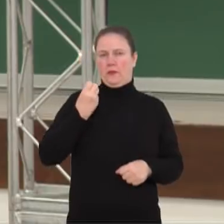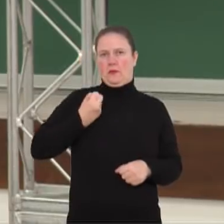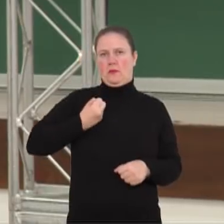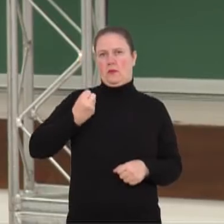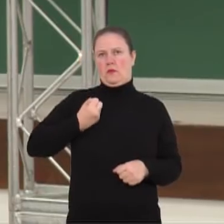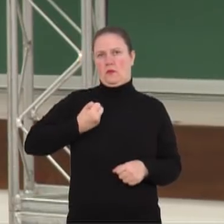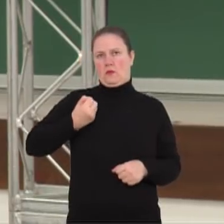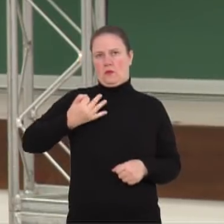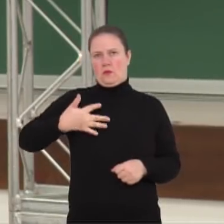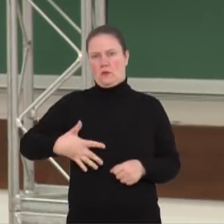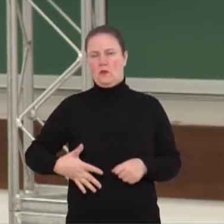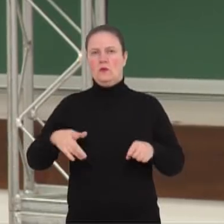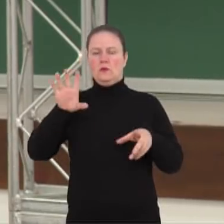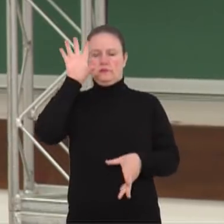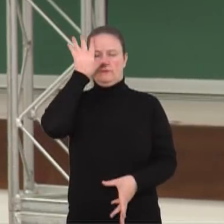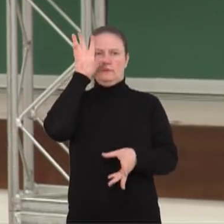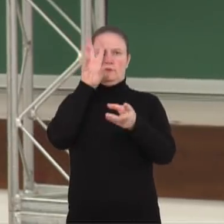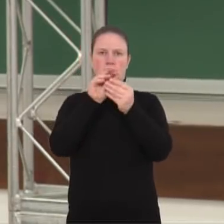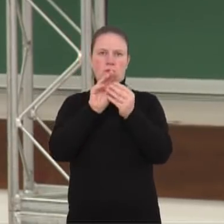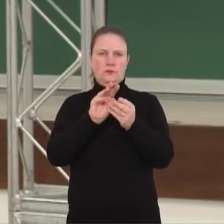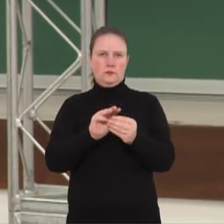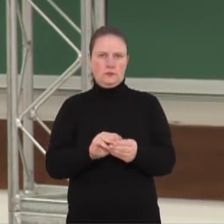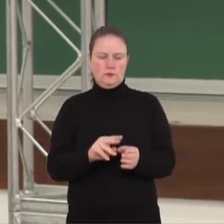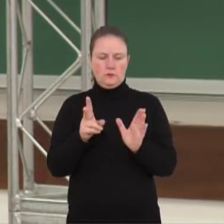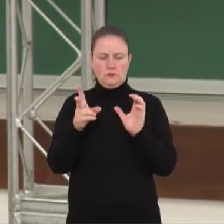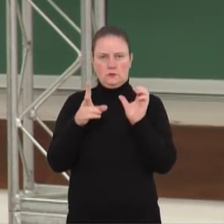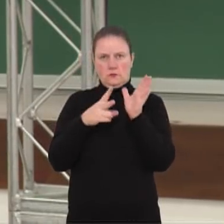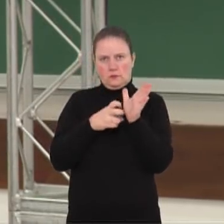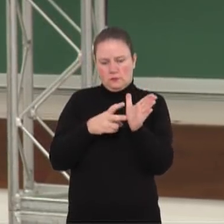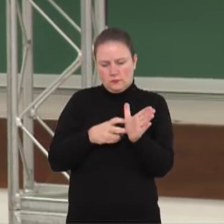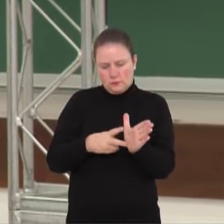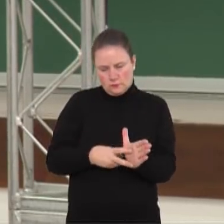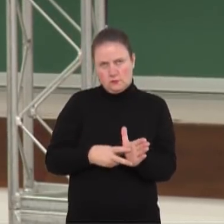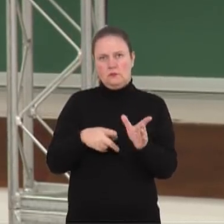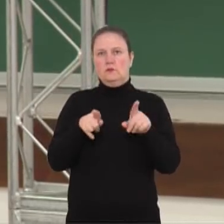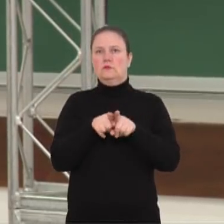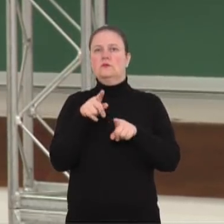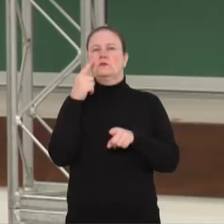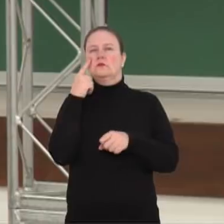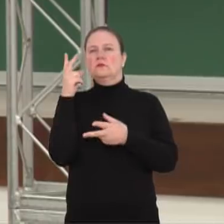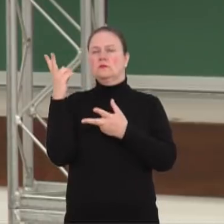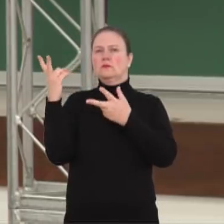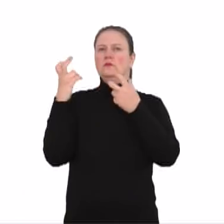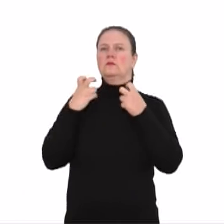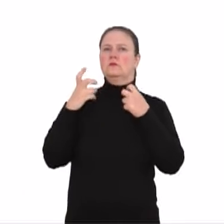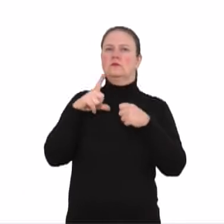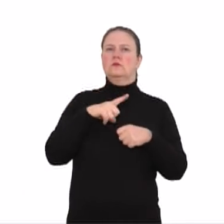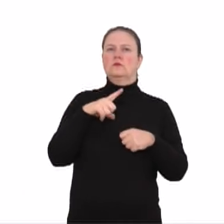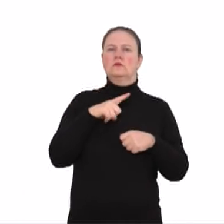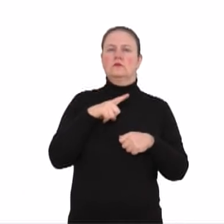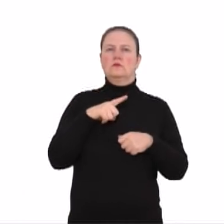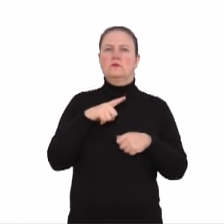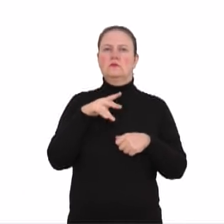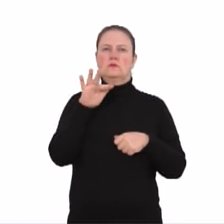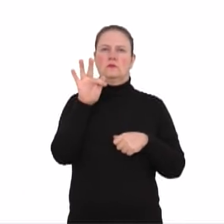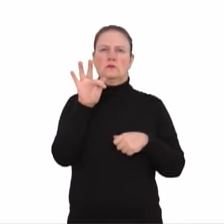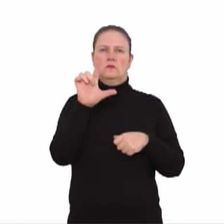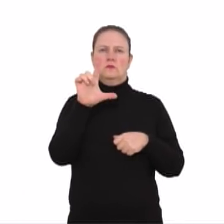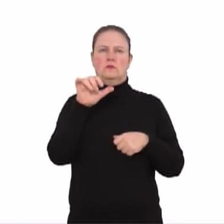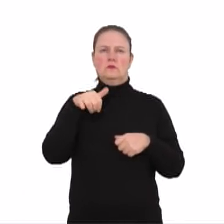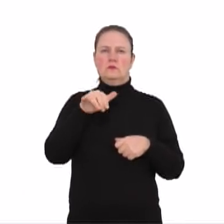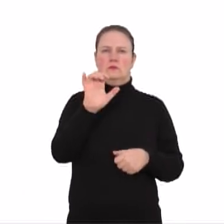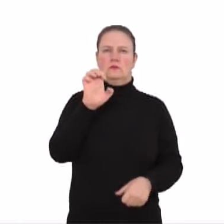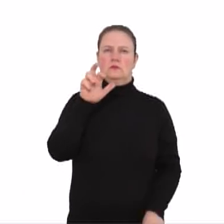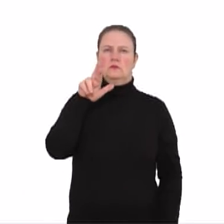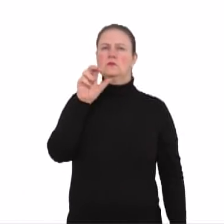e estamos sempre revisando os vocabulários. Hoje, o que a gente vai ver? Hoje a gente vai analisar alguns flyers. Você sabe o que são flyers? O